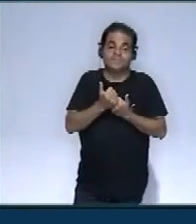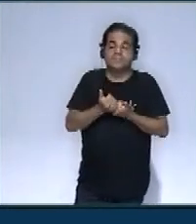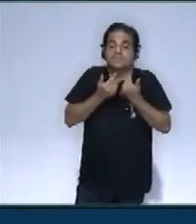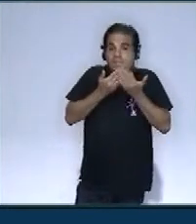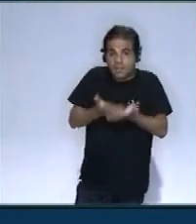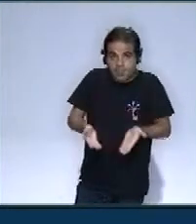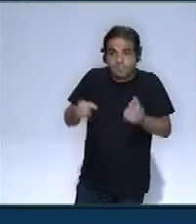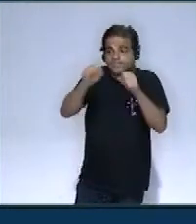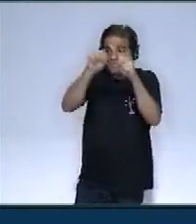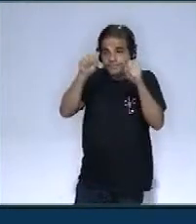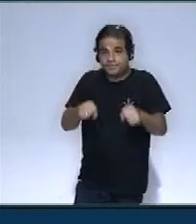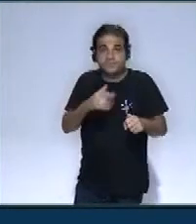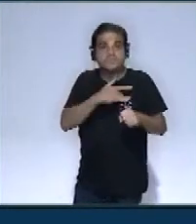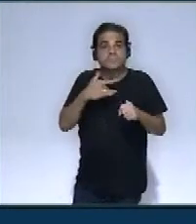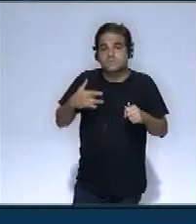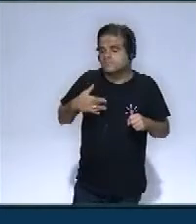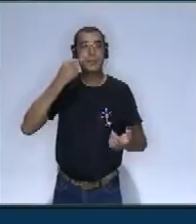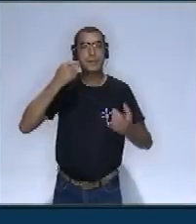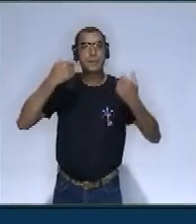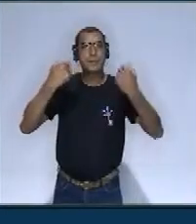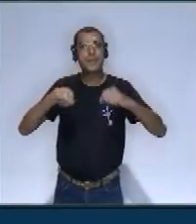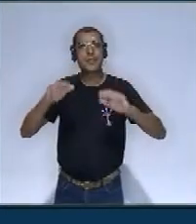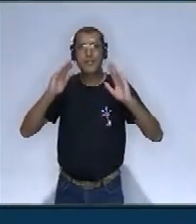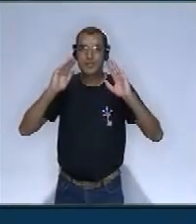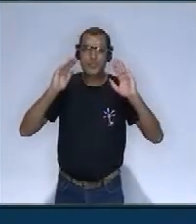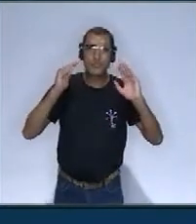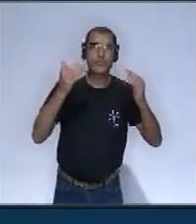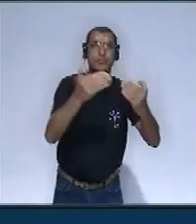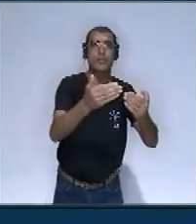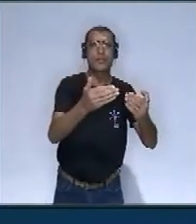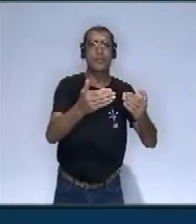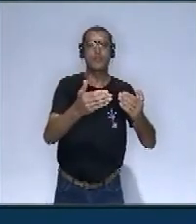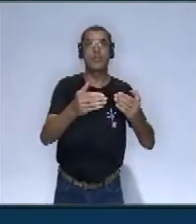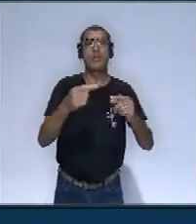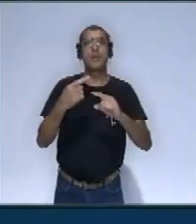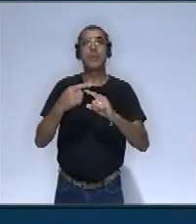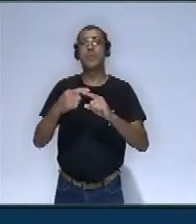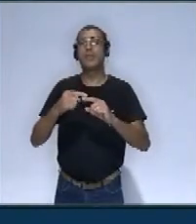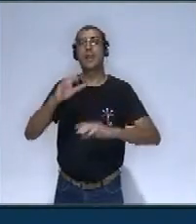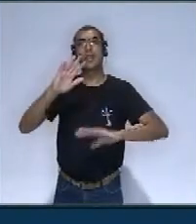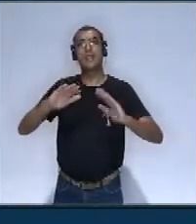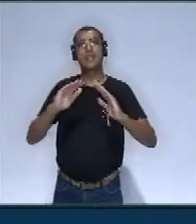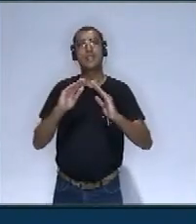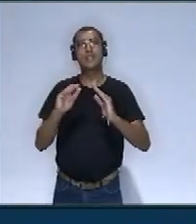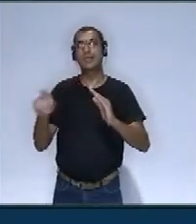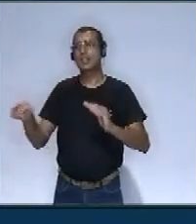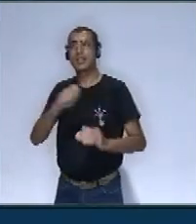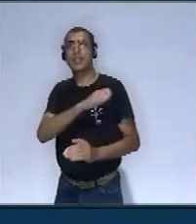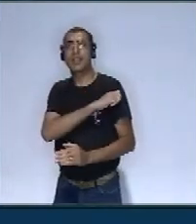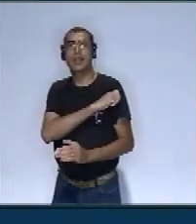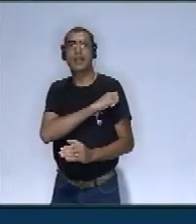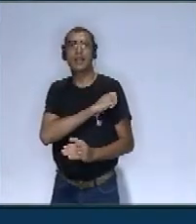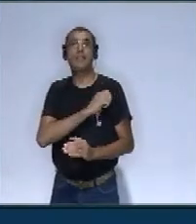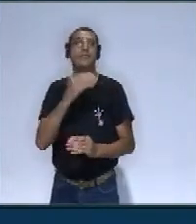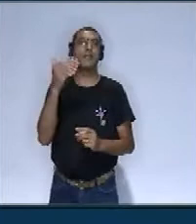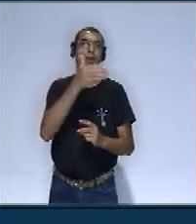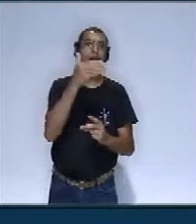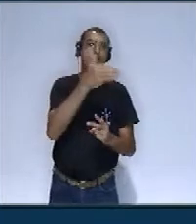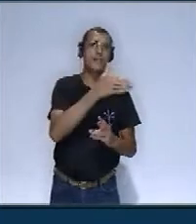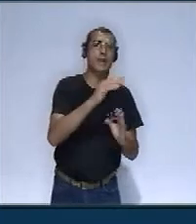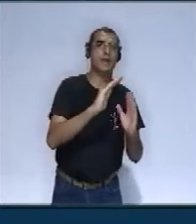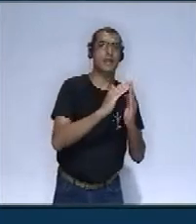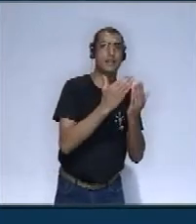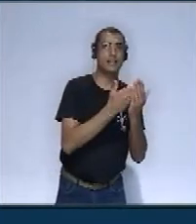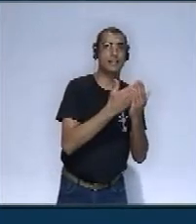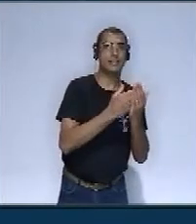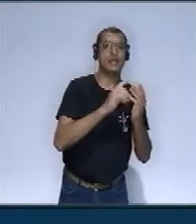all countries have in order to equalize opportunities. A possibilidade de evasão, porque uma família precisa colocar o que comer na mesa.